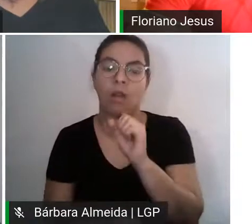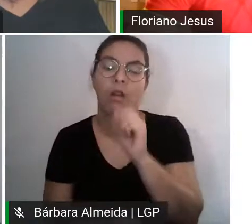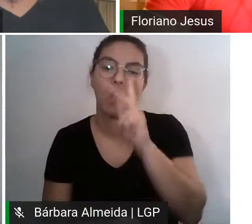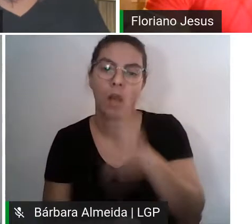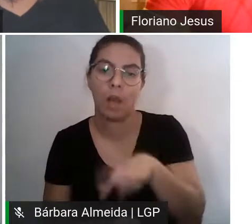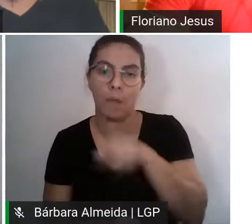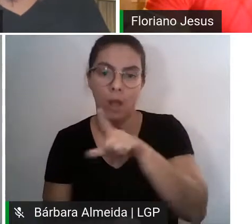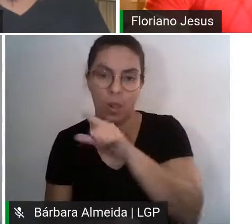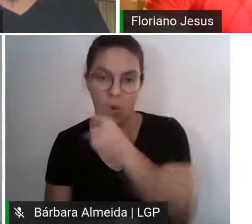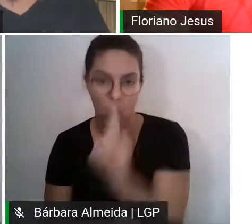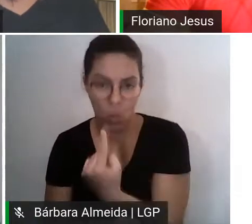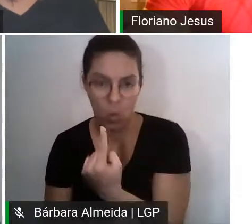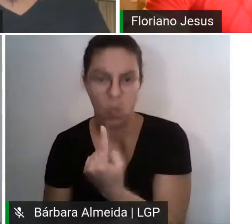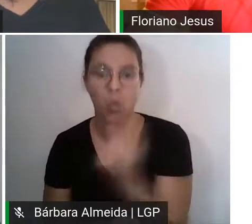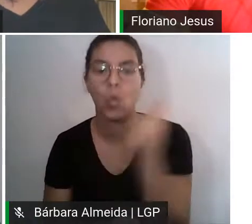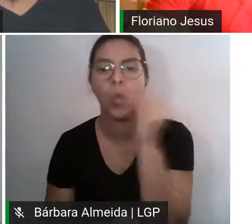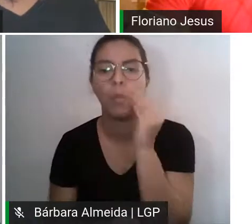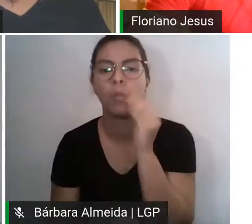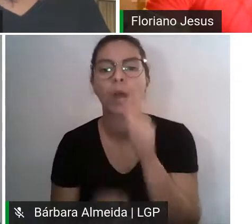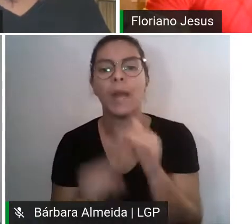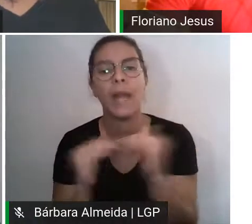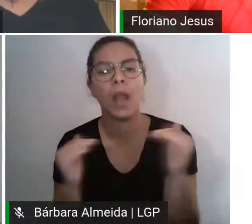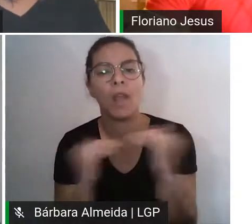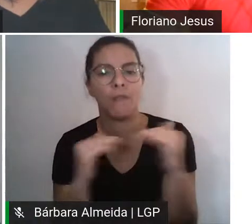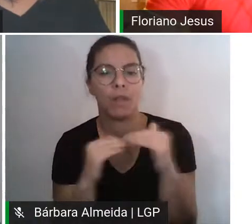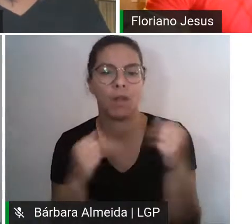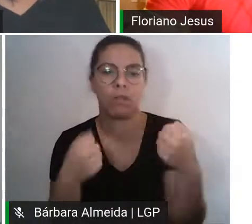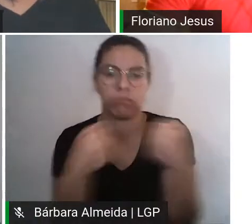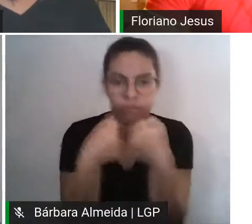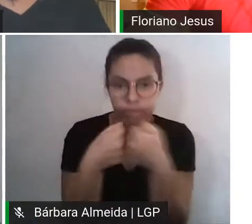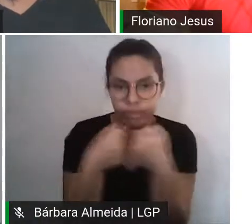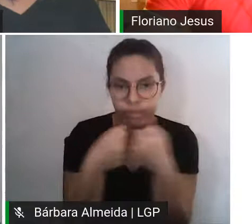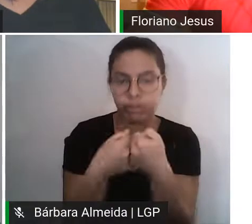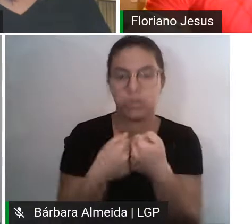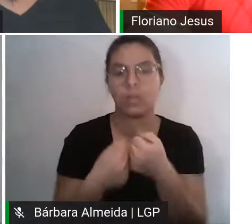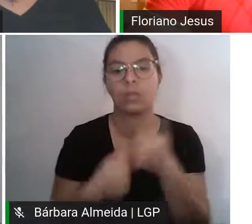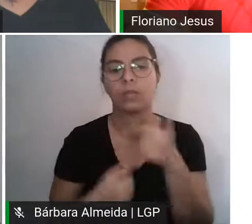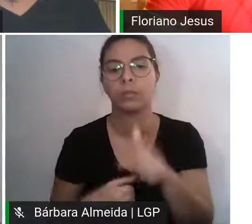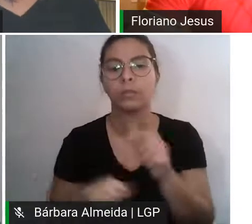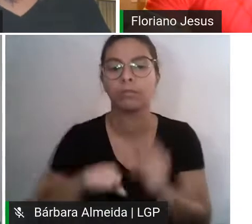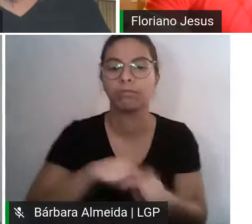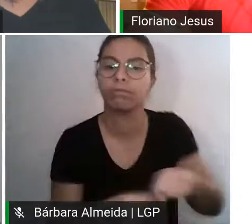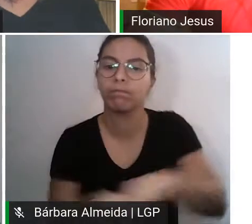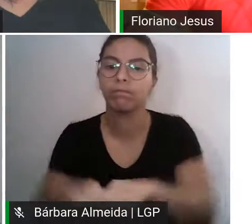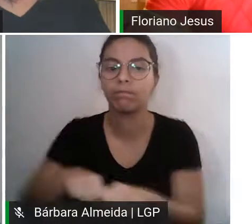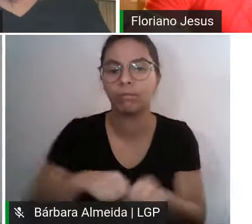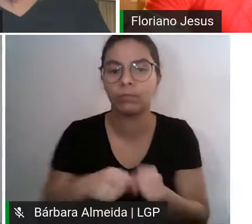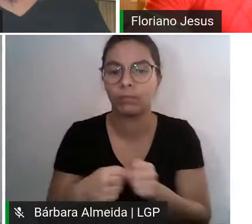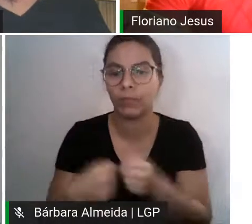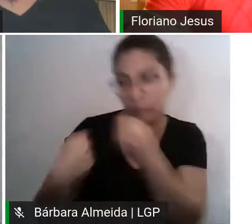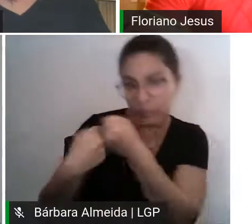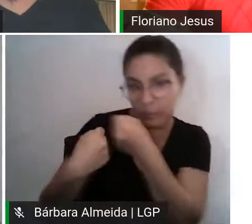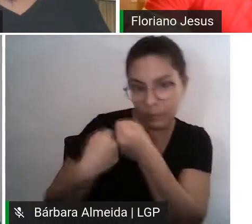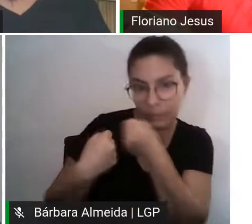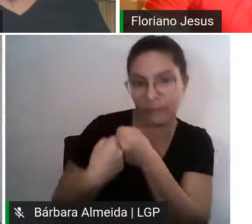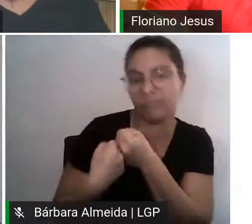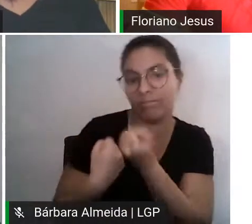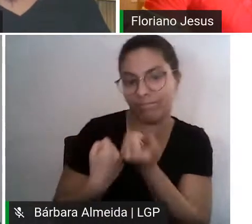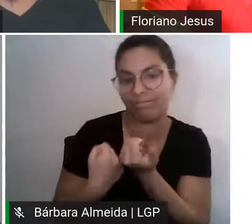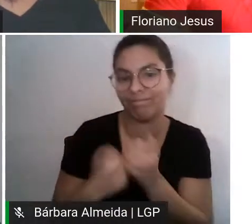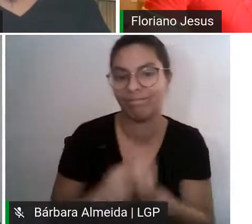como classificas o nível competitivo dos paracanoístas com quem costumas medir